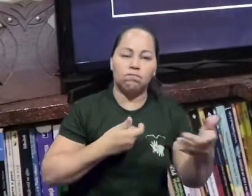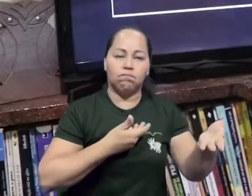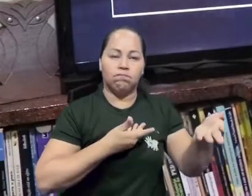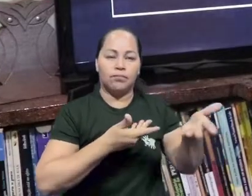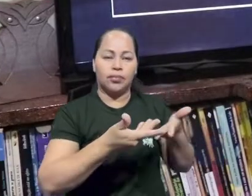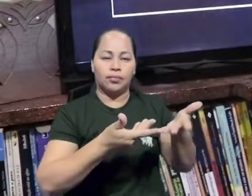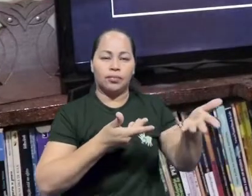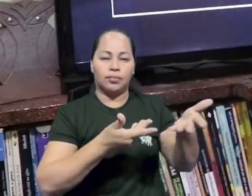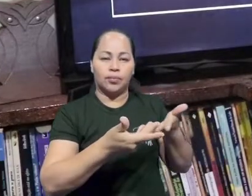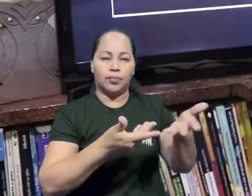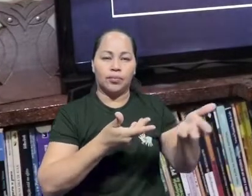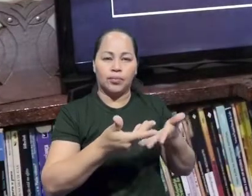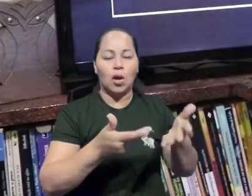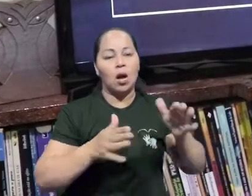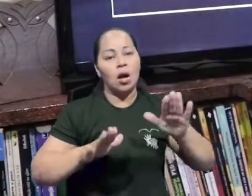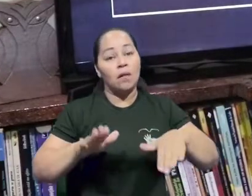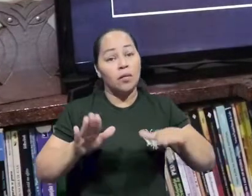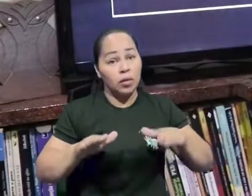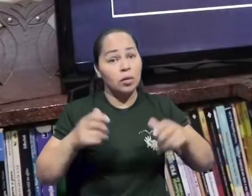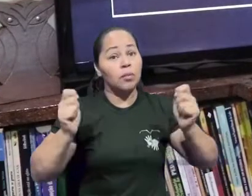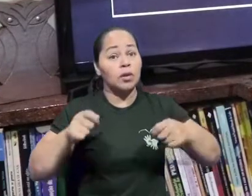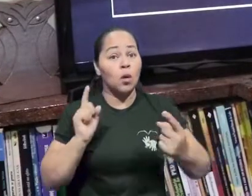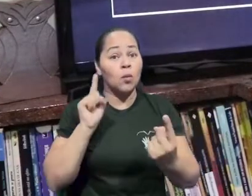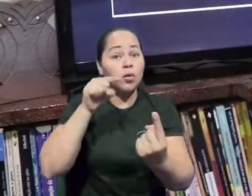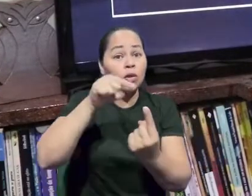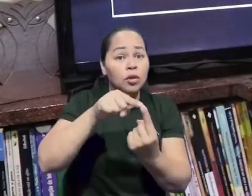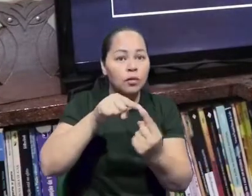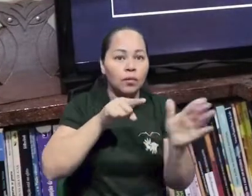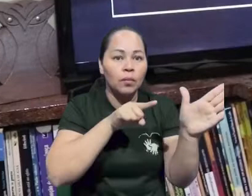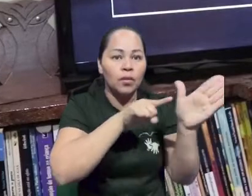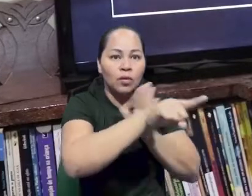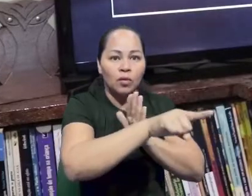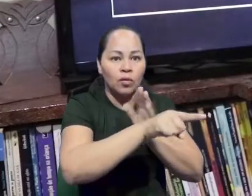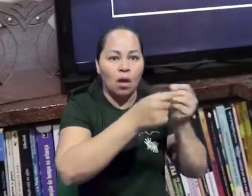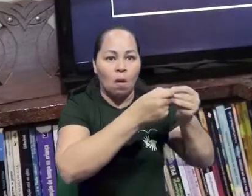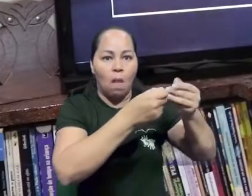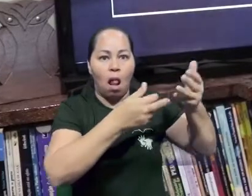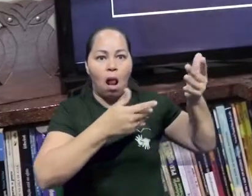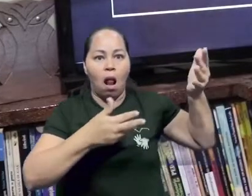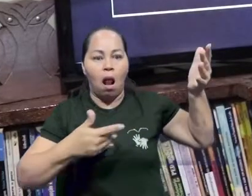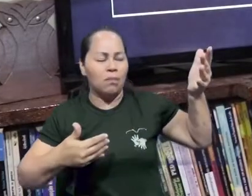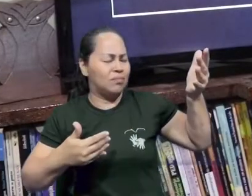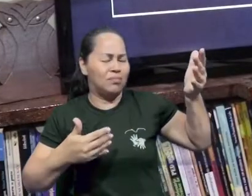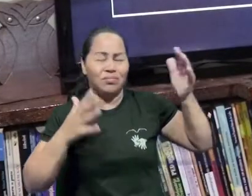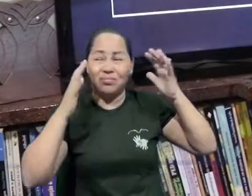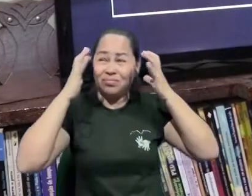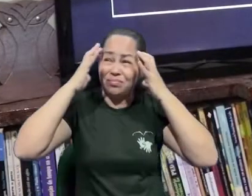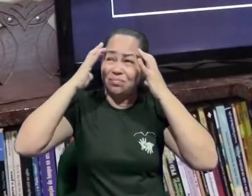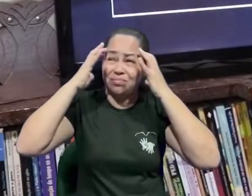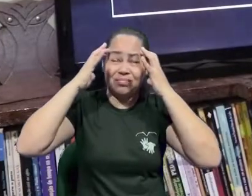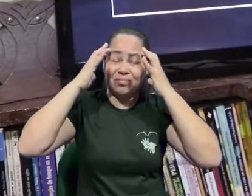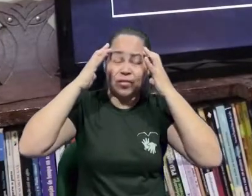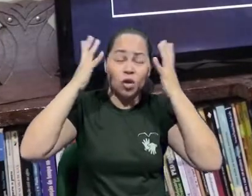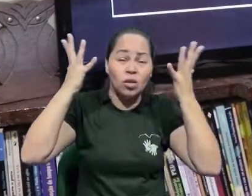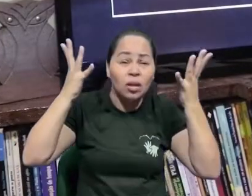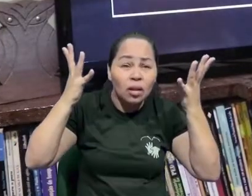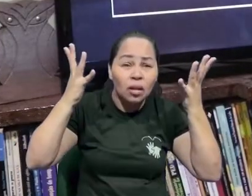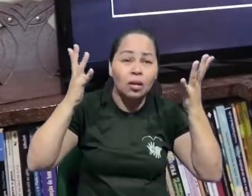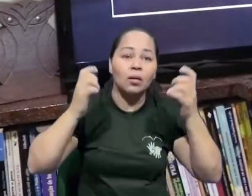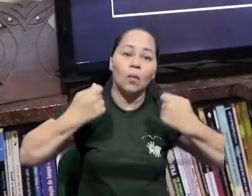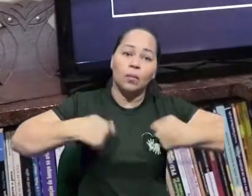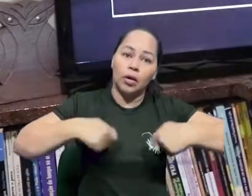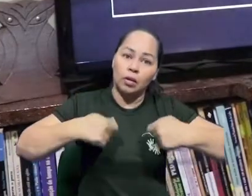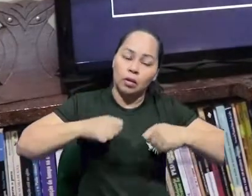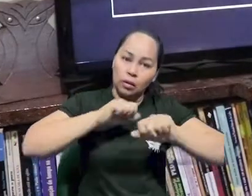informações para esse aluno, elas precisam ser minuciosas e objetivas. Então, é isso, ponto. É aquilo, ponto. Sem